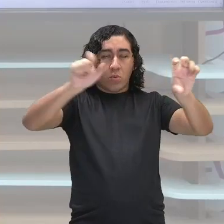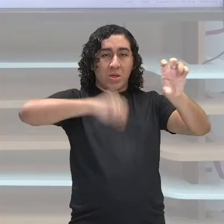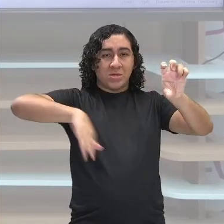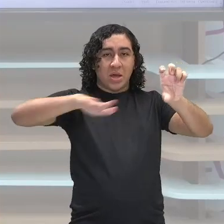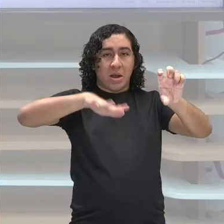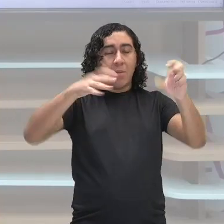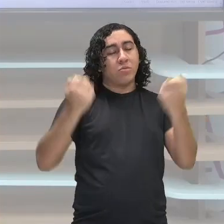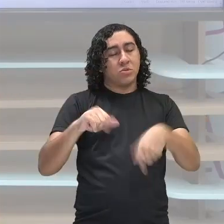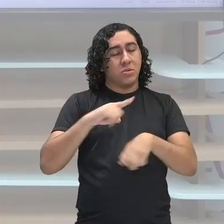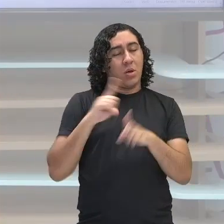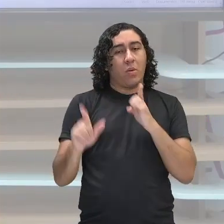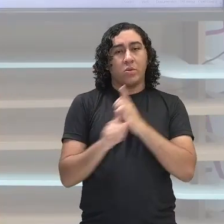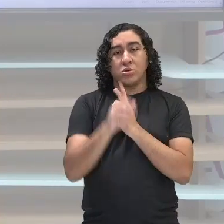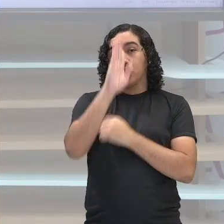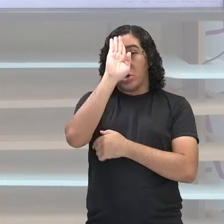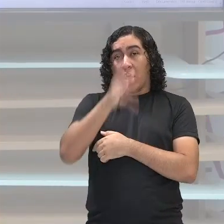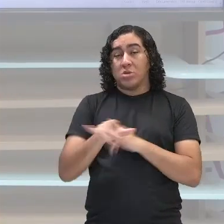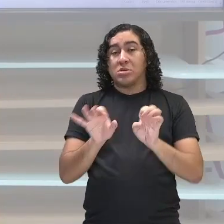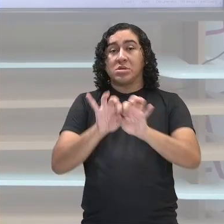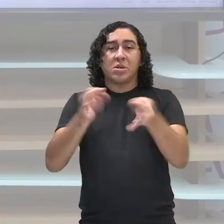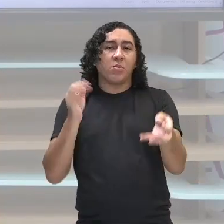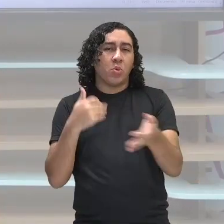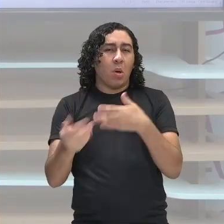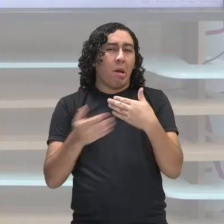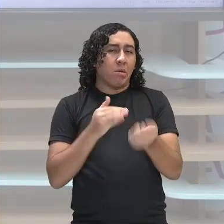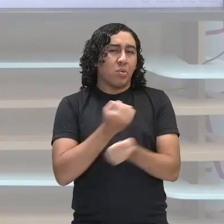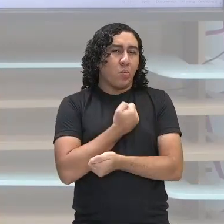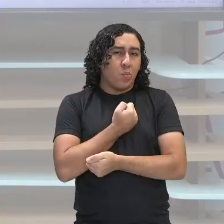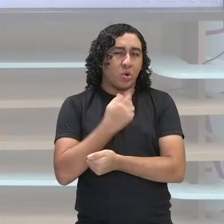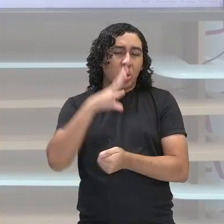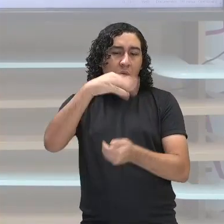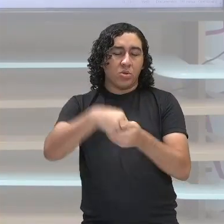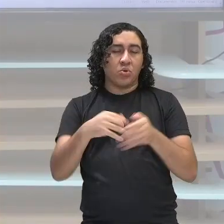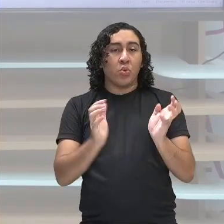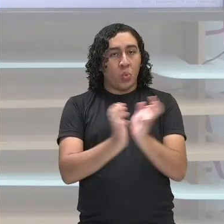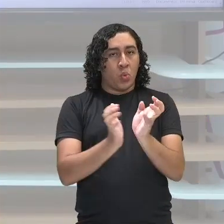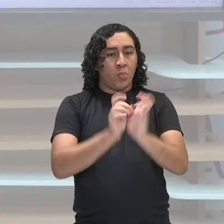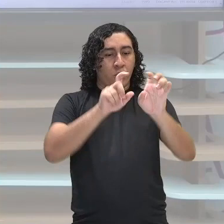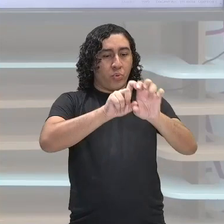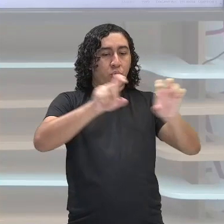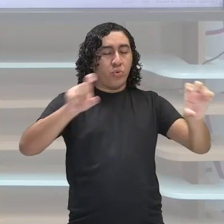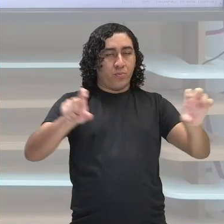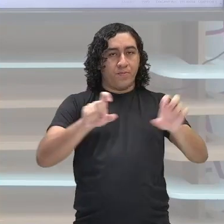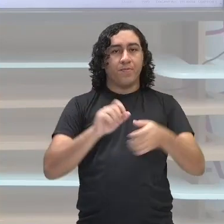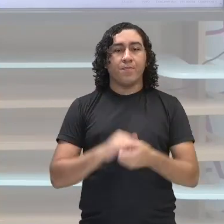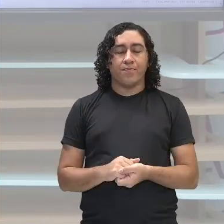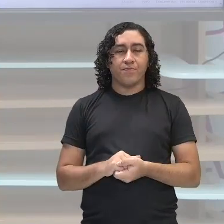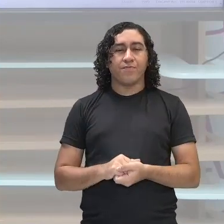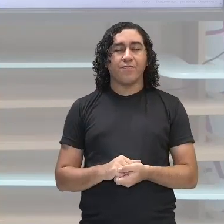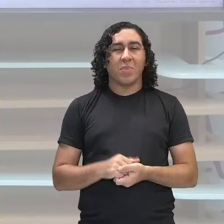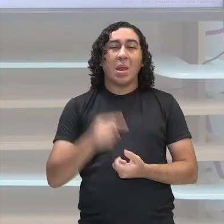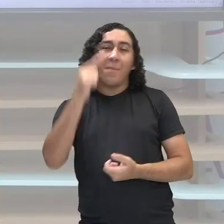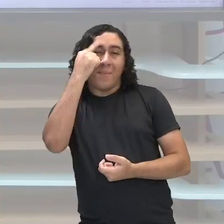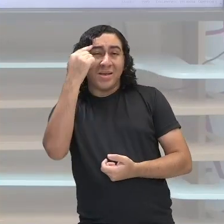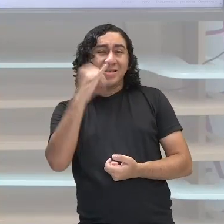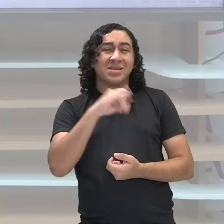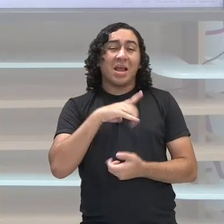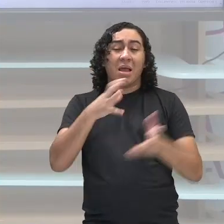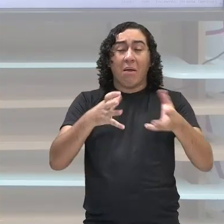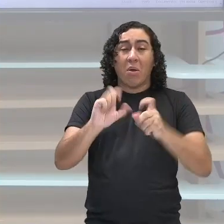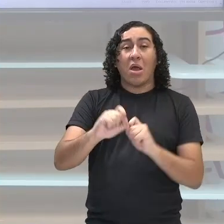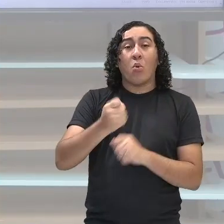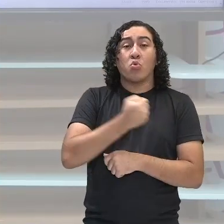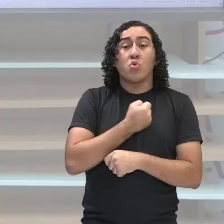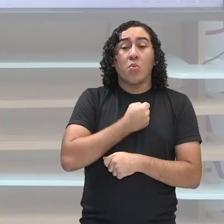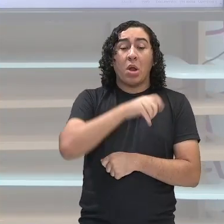que a gente consegue encontrar qualquer termo dessa sequência numérica. Imagina só se ele pedisse o milésimo termo.